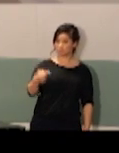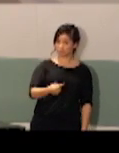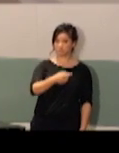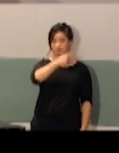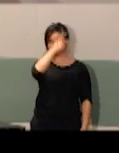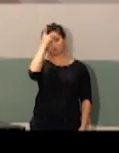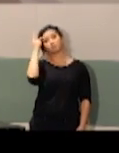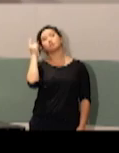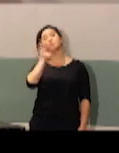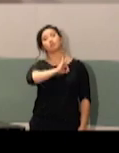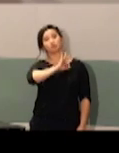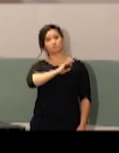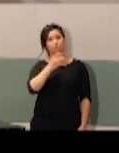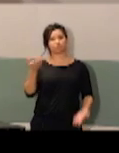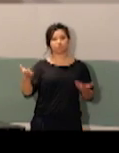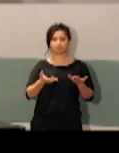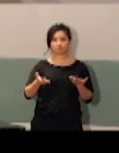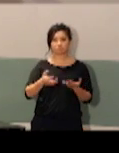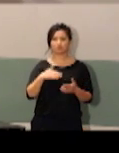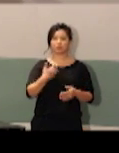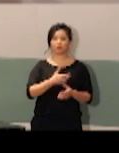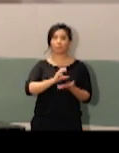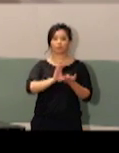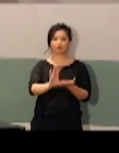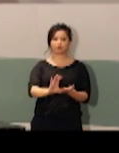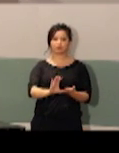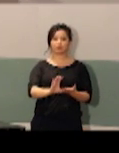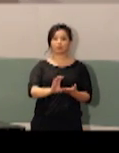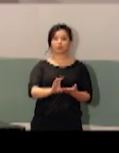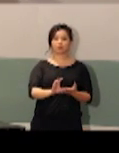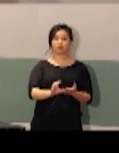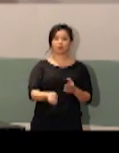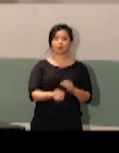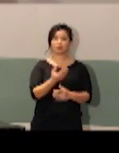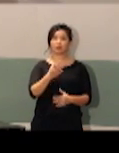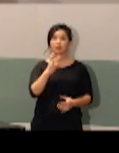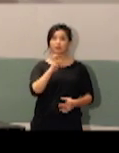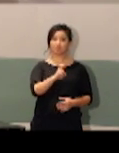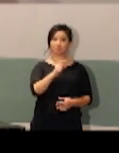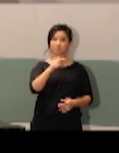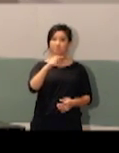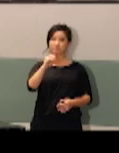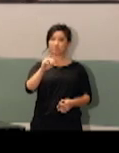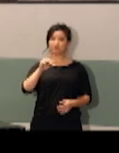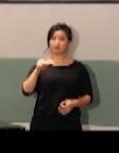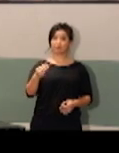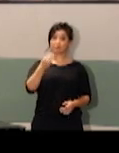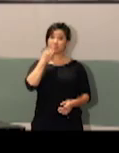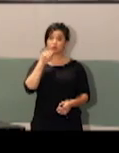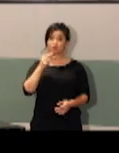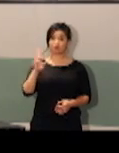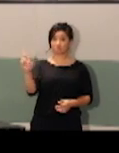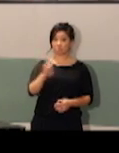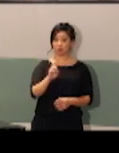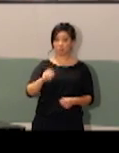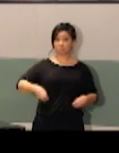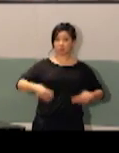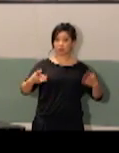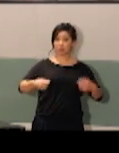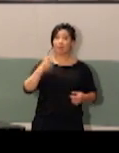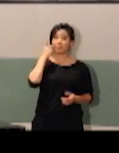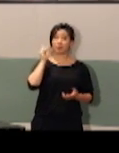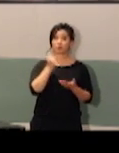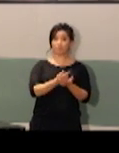nesse período agora. Fiz um investimento na segurança pública de 570 milhões de reais em equipamentos, material